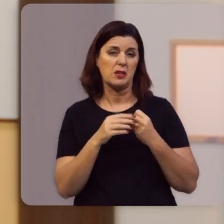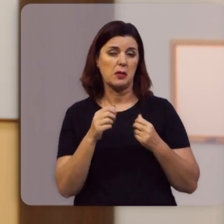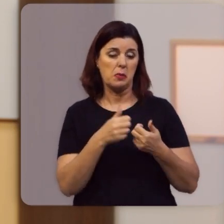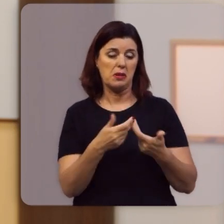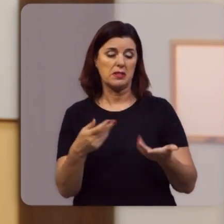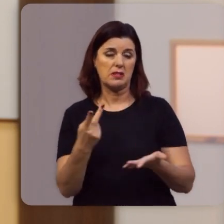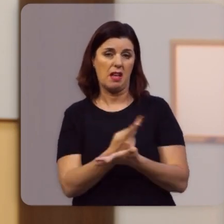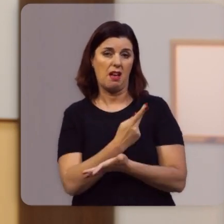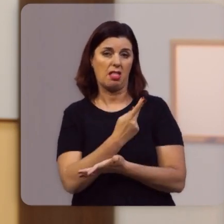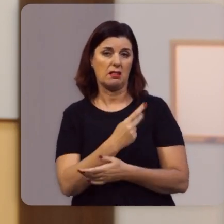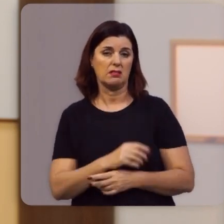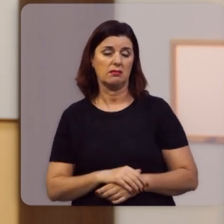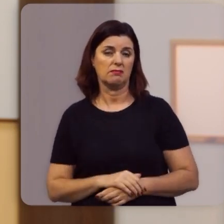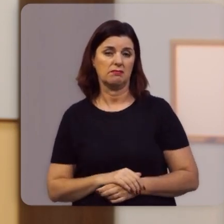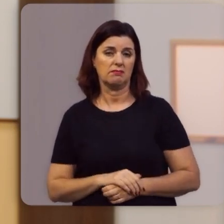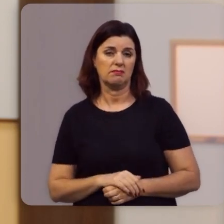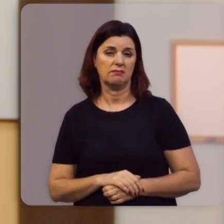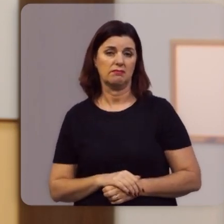iniquidades,